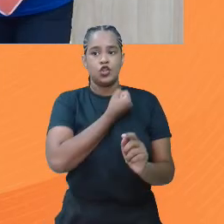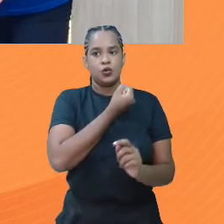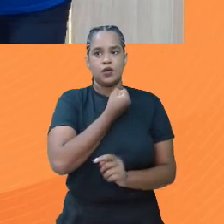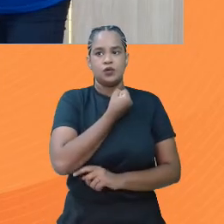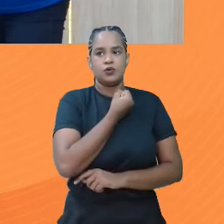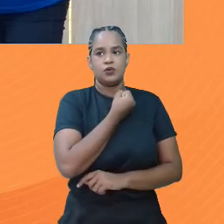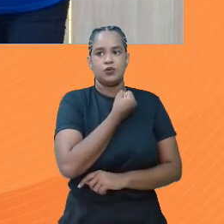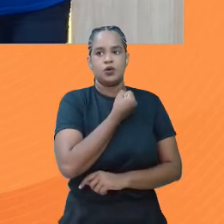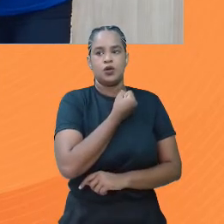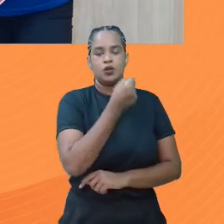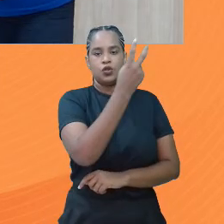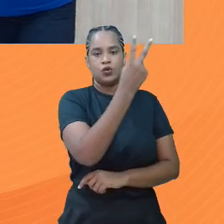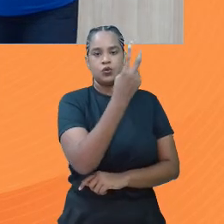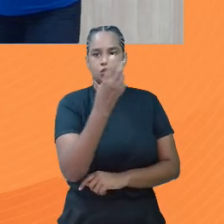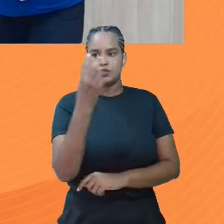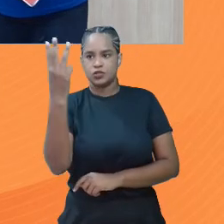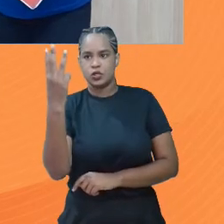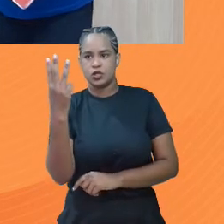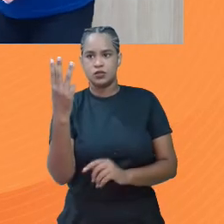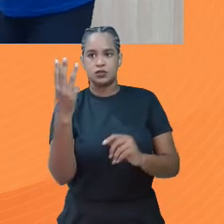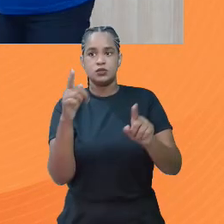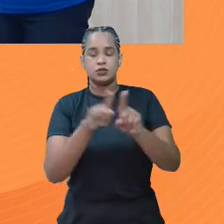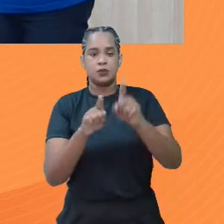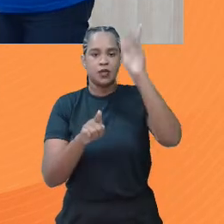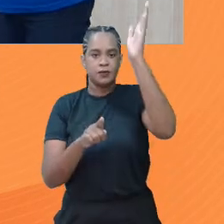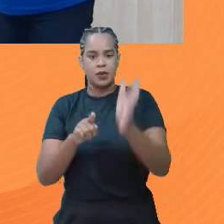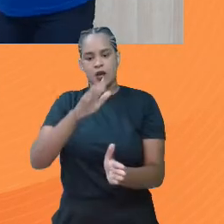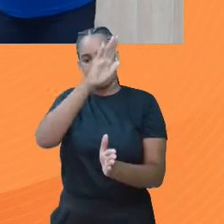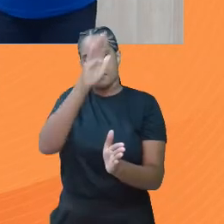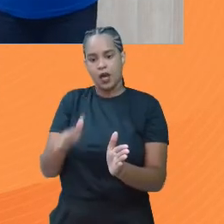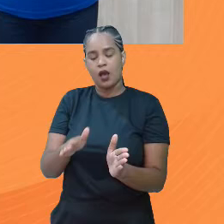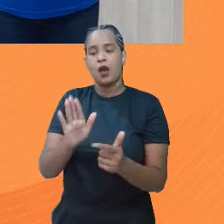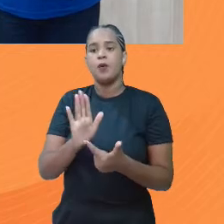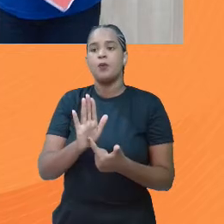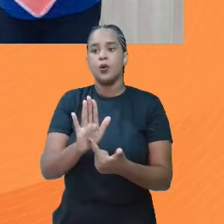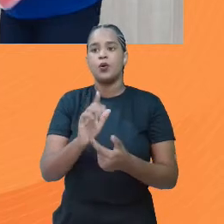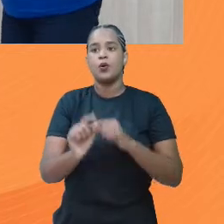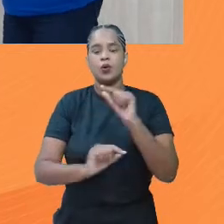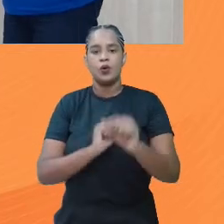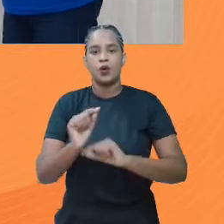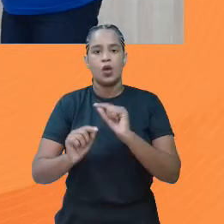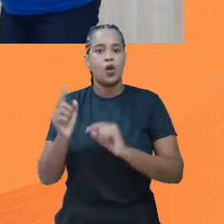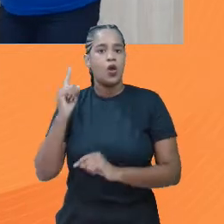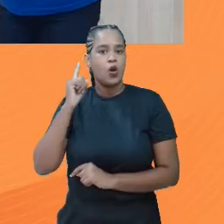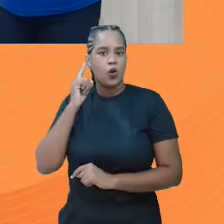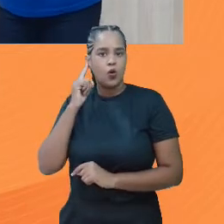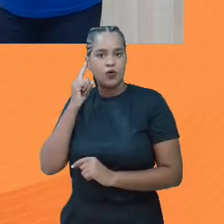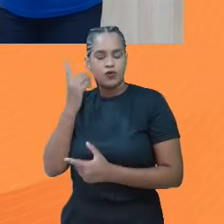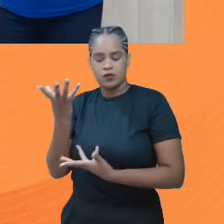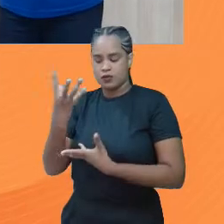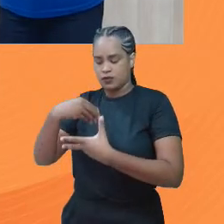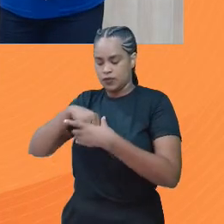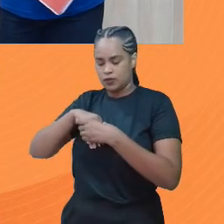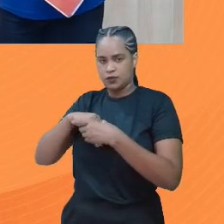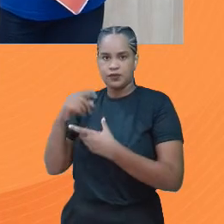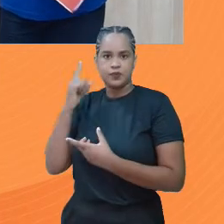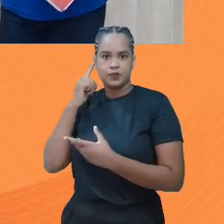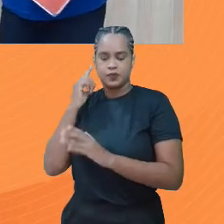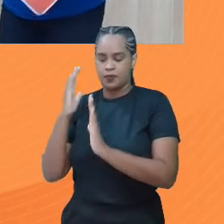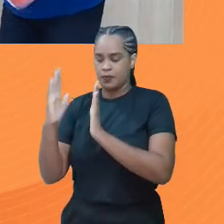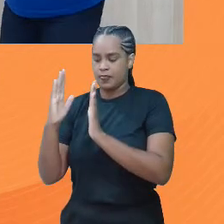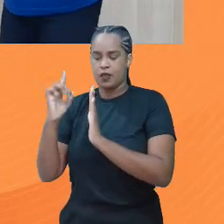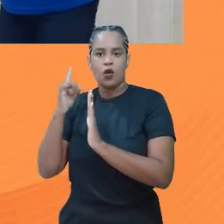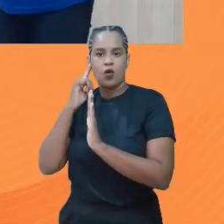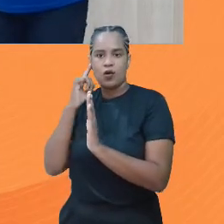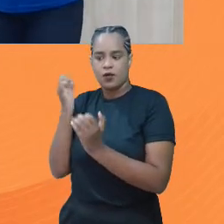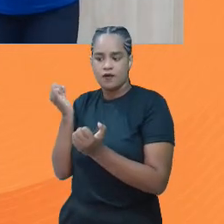madeira, mostrando a vocês a questão, né, do ouvido externo, do ouvido médio e do ouvido interno. E aí eu vou mostrar a